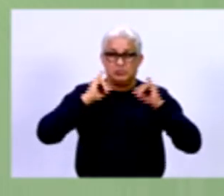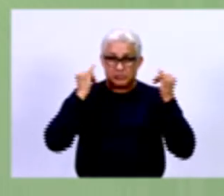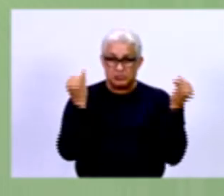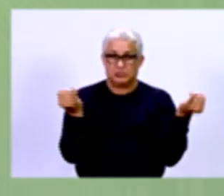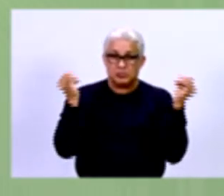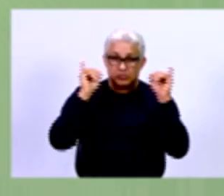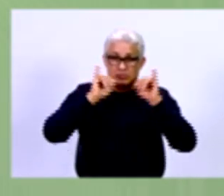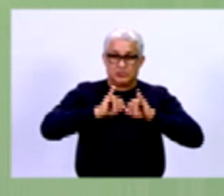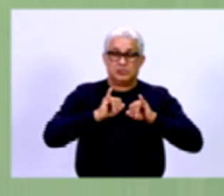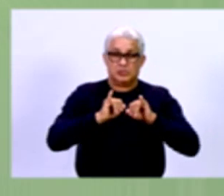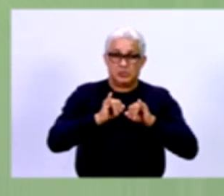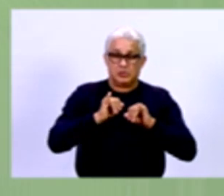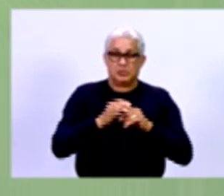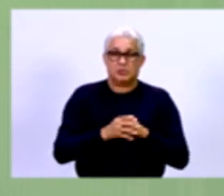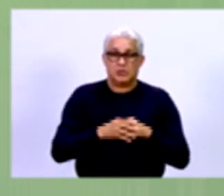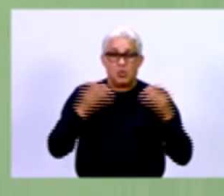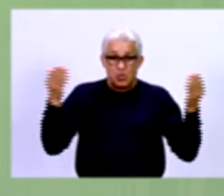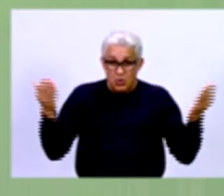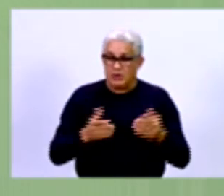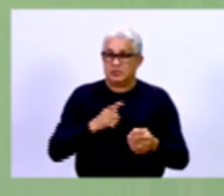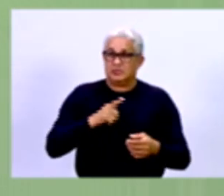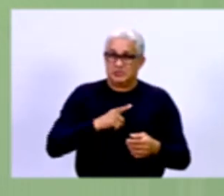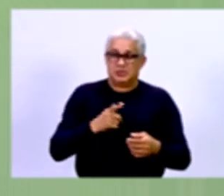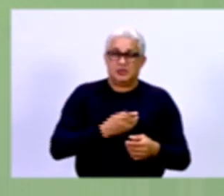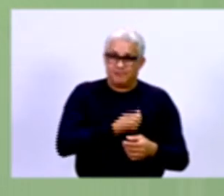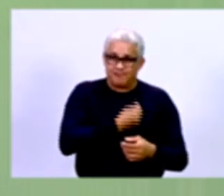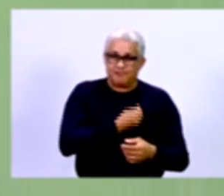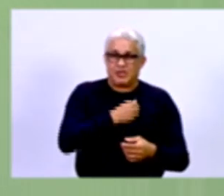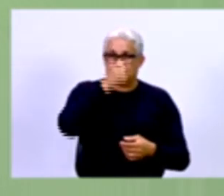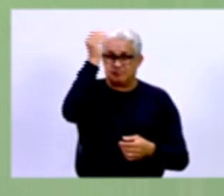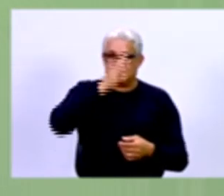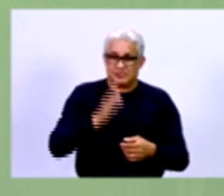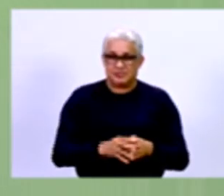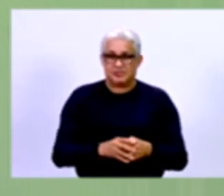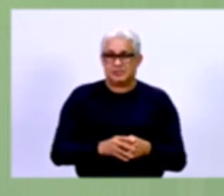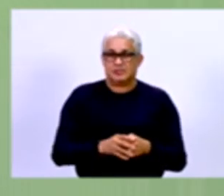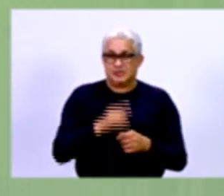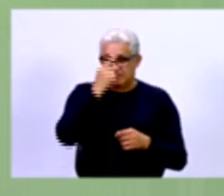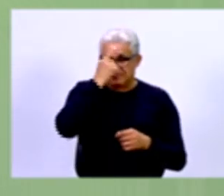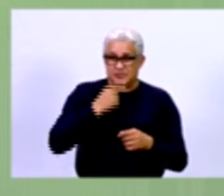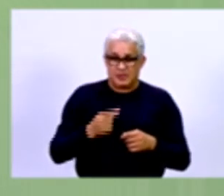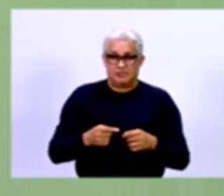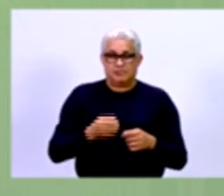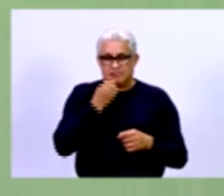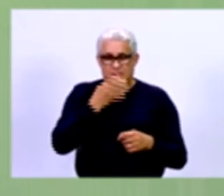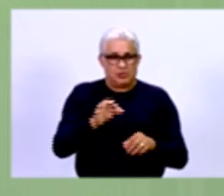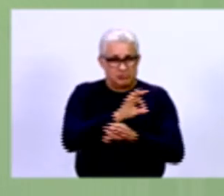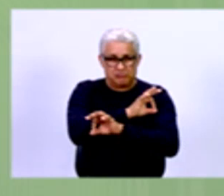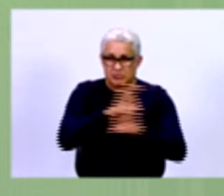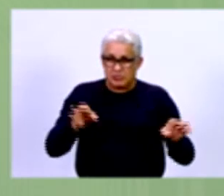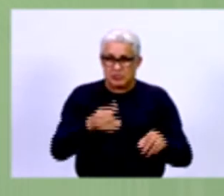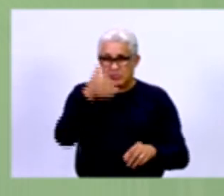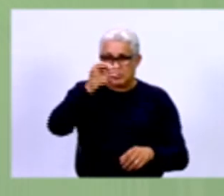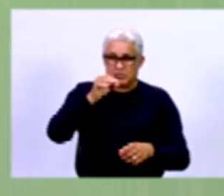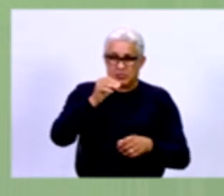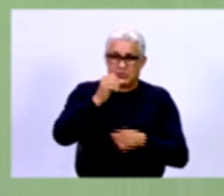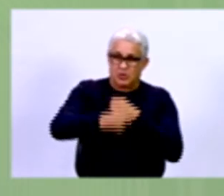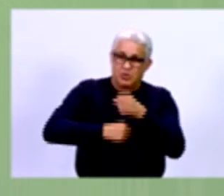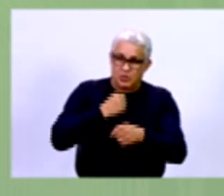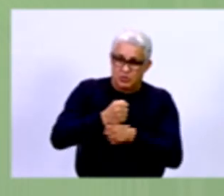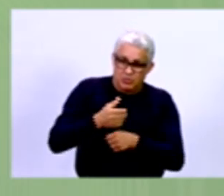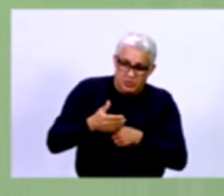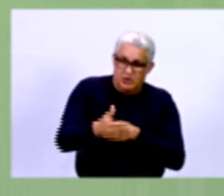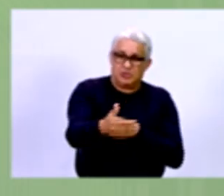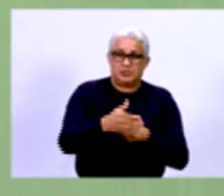participou tanto do mercado internacional como nos últimos anos. Nós tivemos uma performance muito favorável nos primeiros 10 anos desse novo milênio.